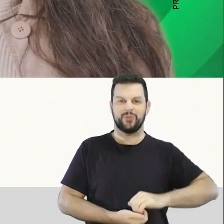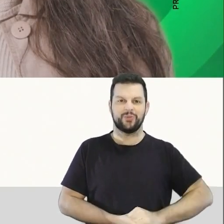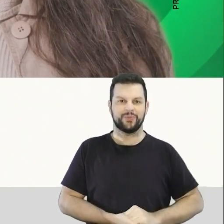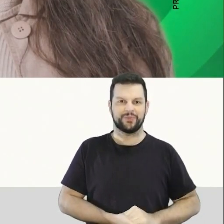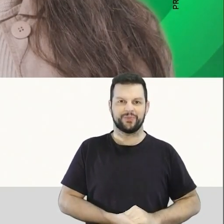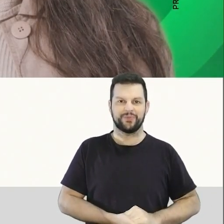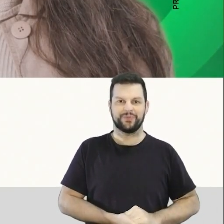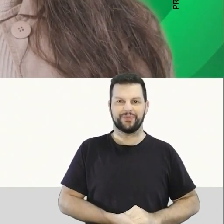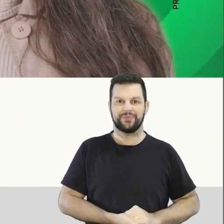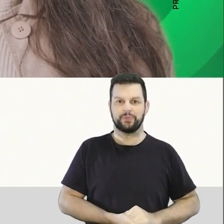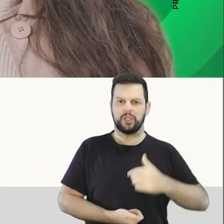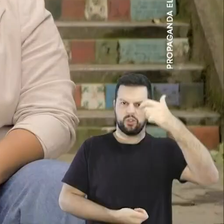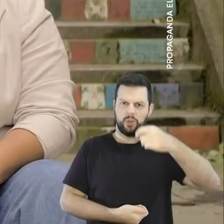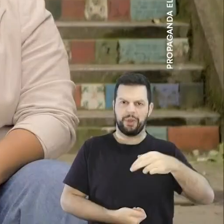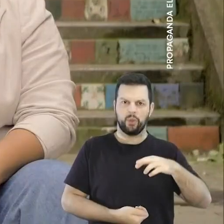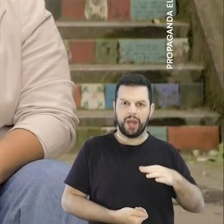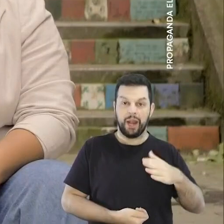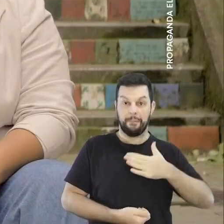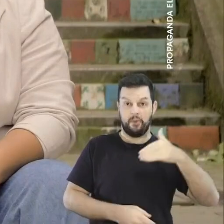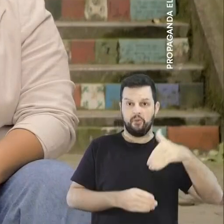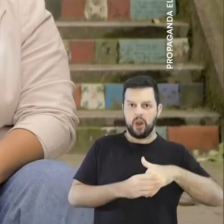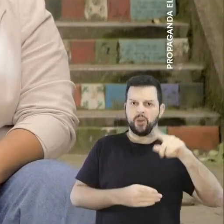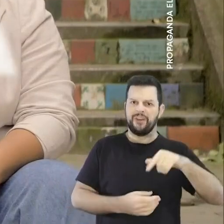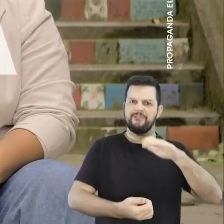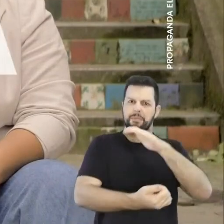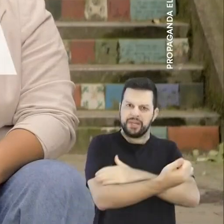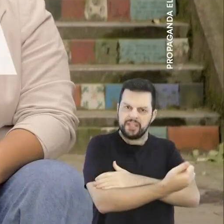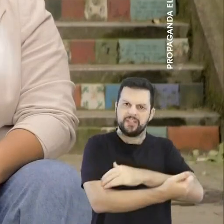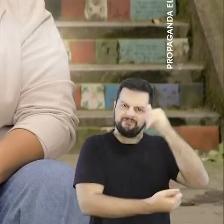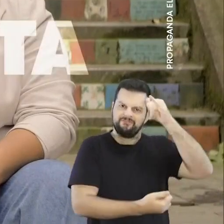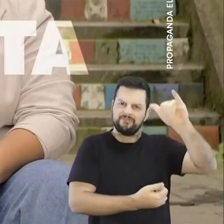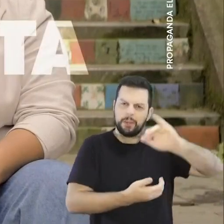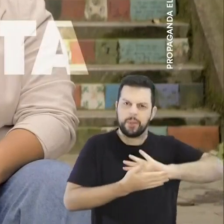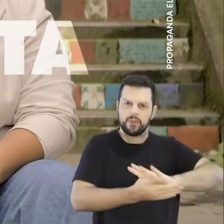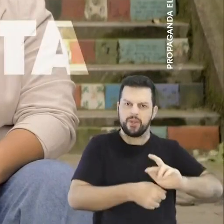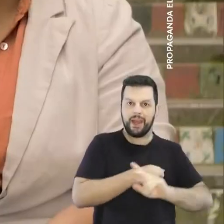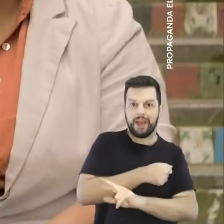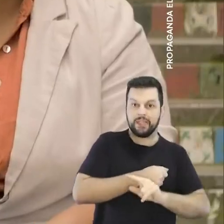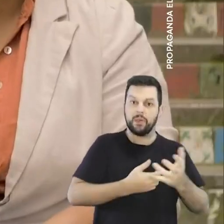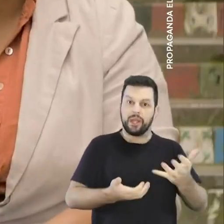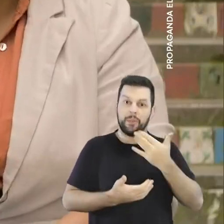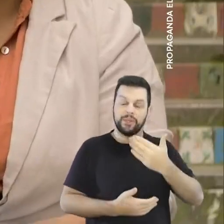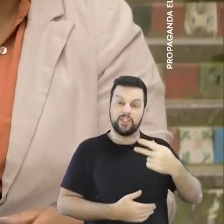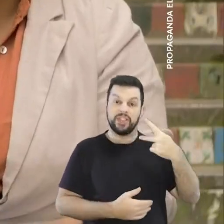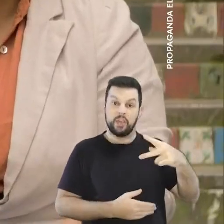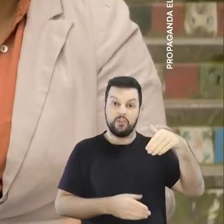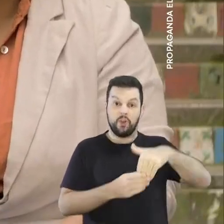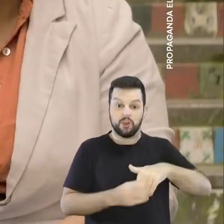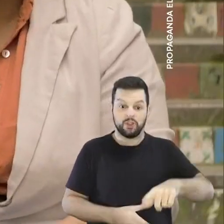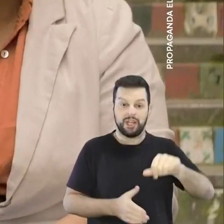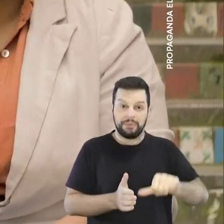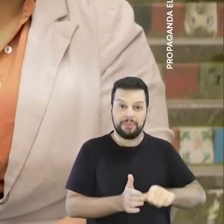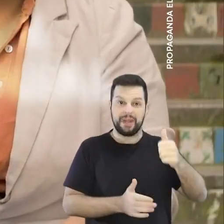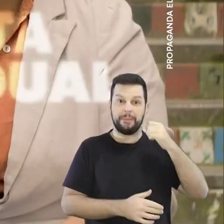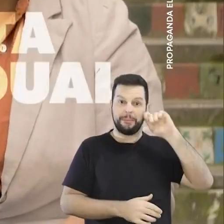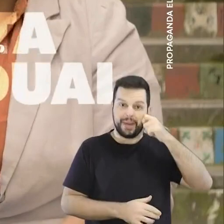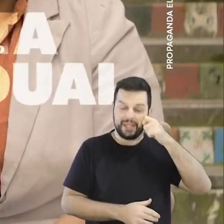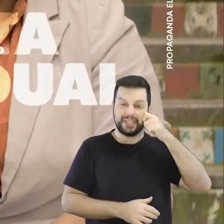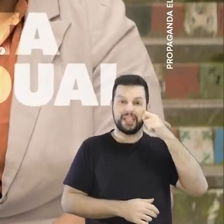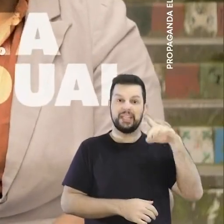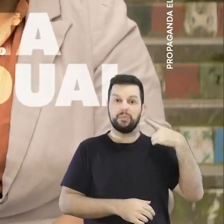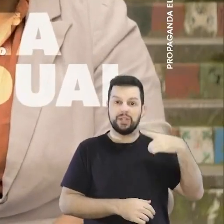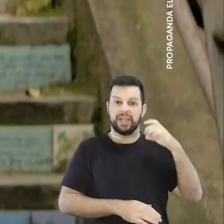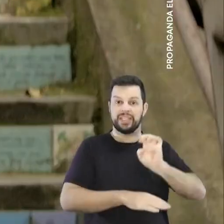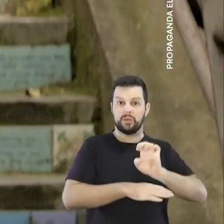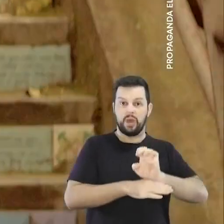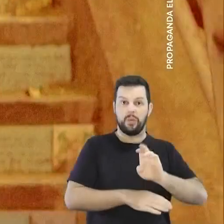43888. Eu sou a Manuela e o meu voto é feminista e antirracista. Eu quero pedir o teu voto para eleger a primeira preta